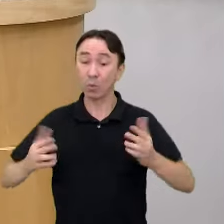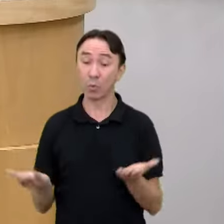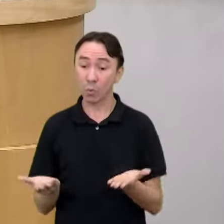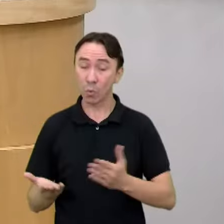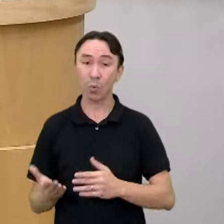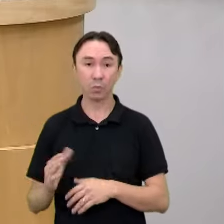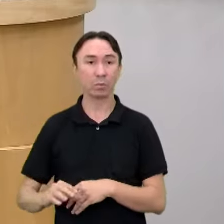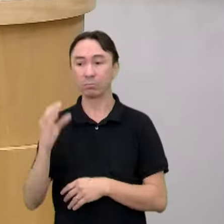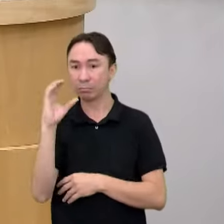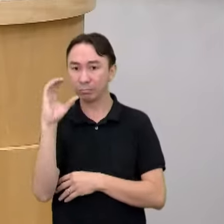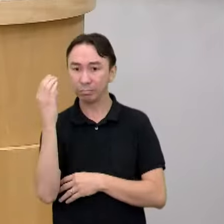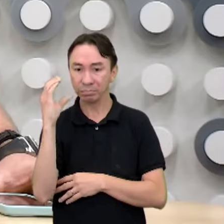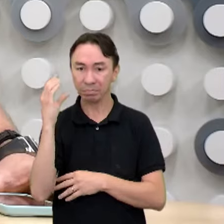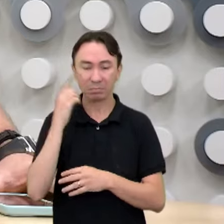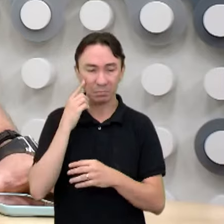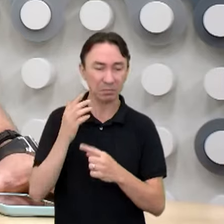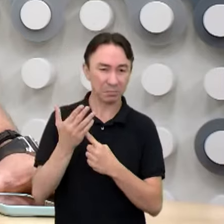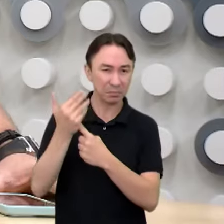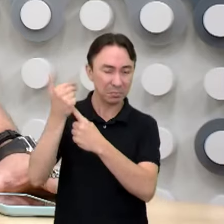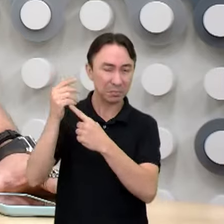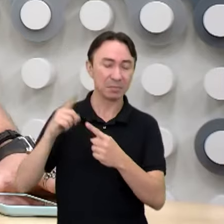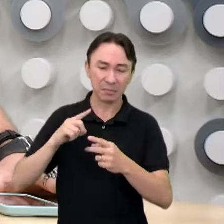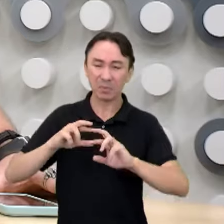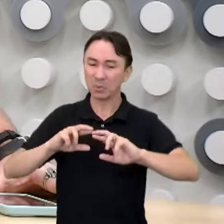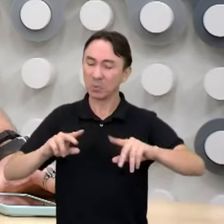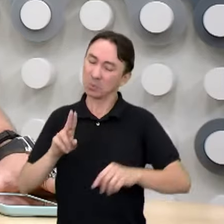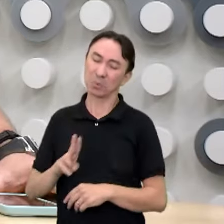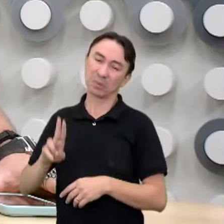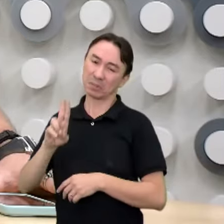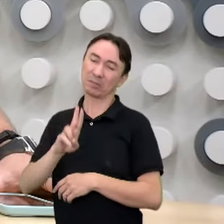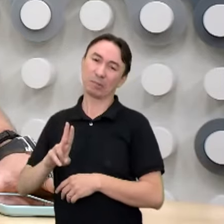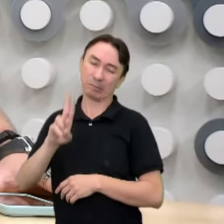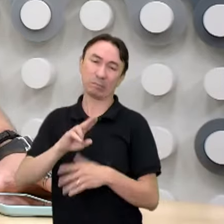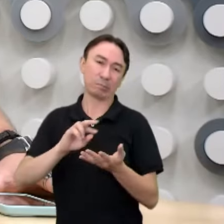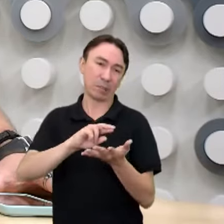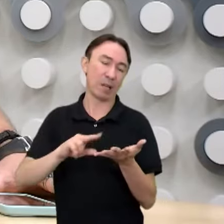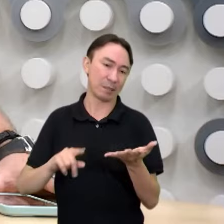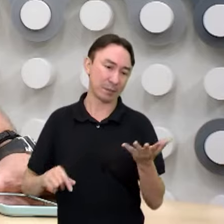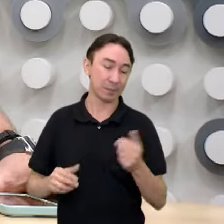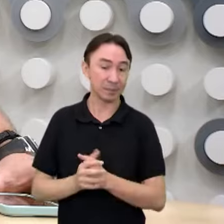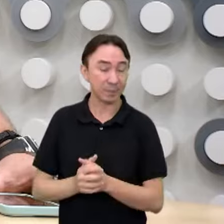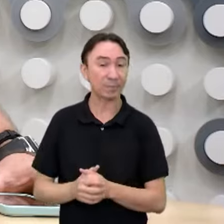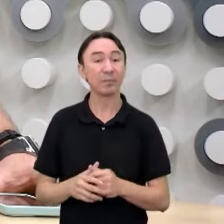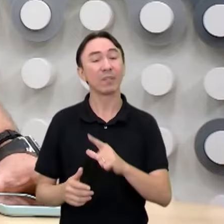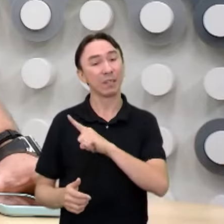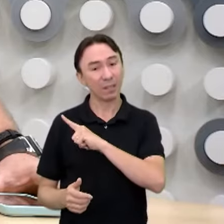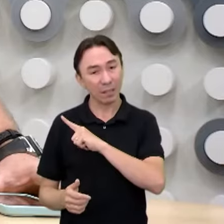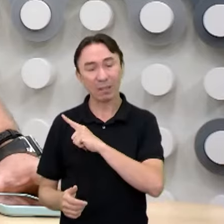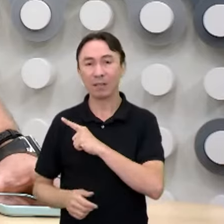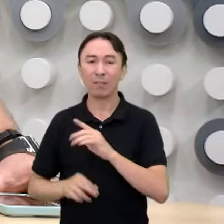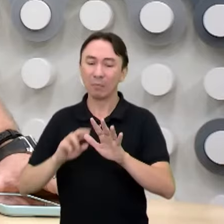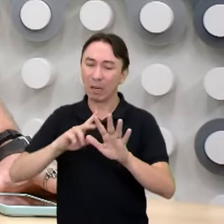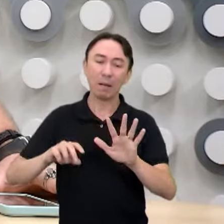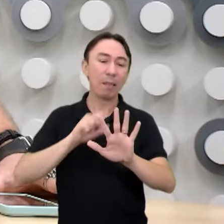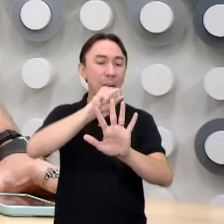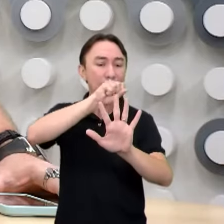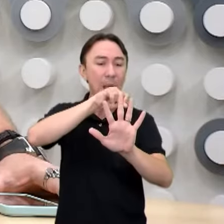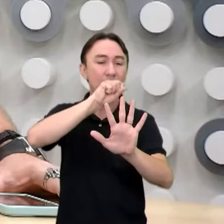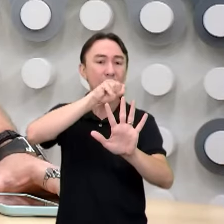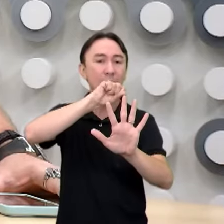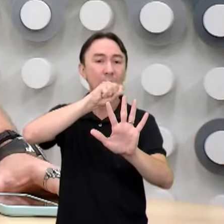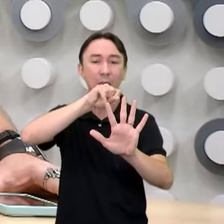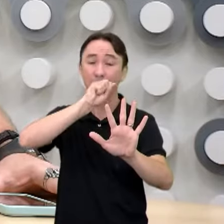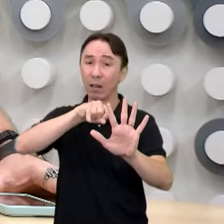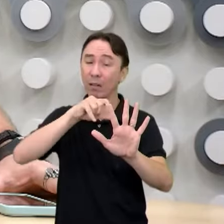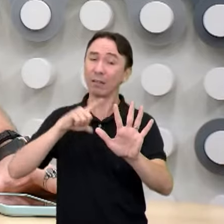aí que foi feita aí a teoria das placas tectônicas. Estão diversas teorias aí, né, que elas são feitas, né, elas